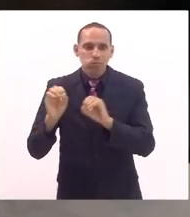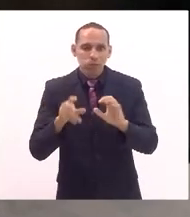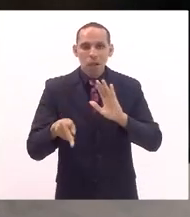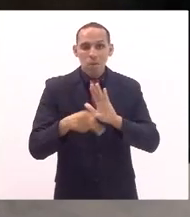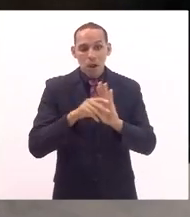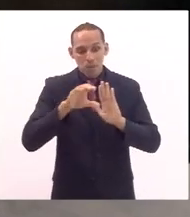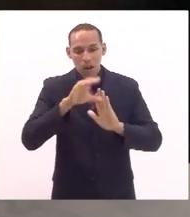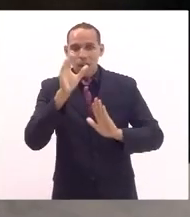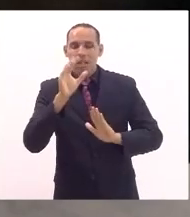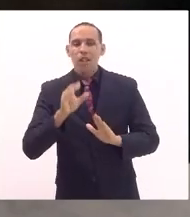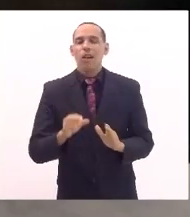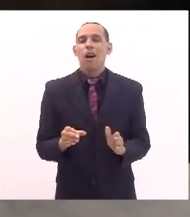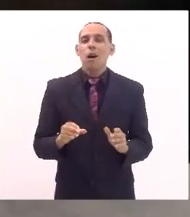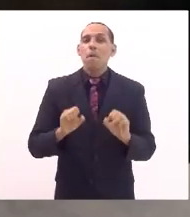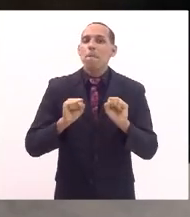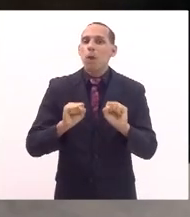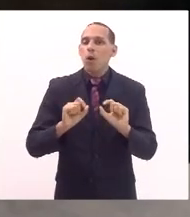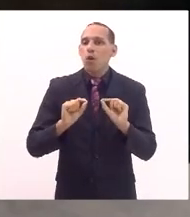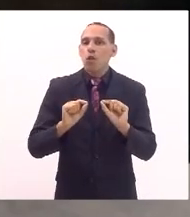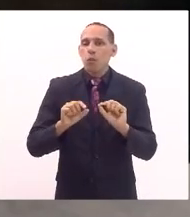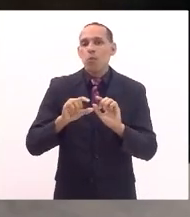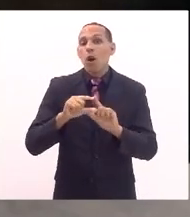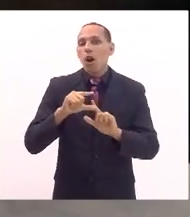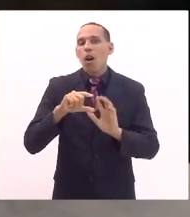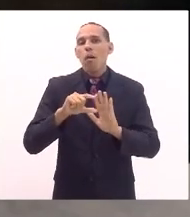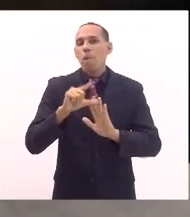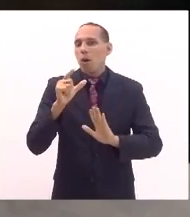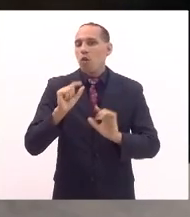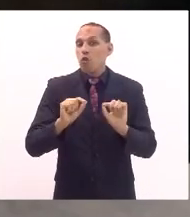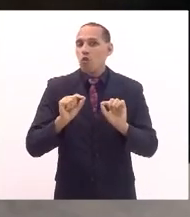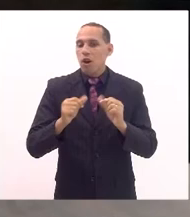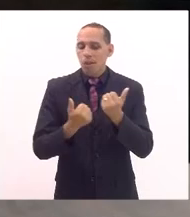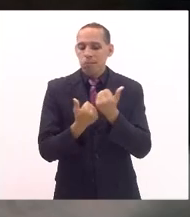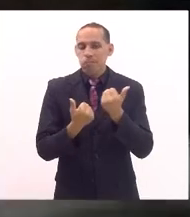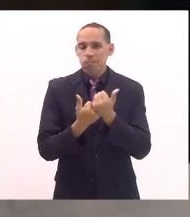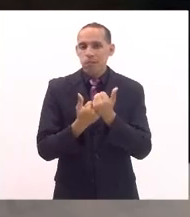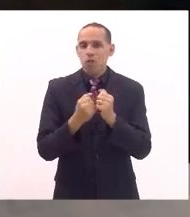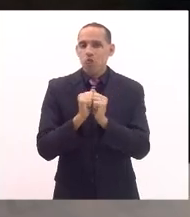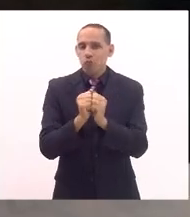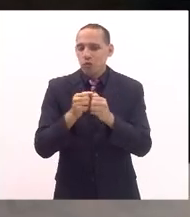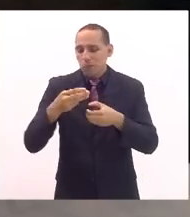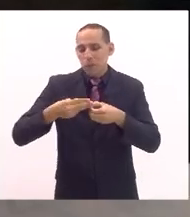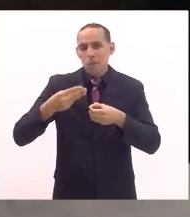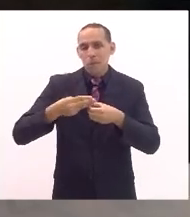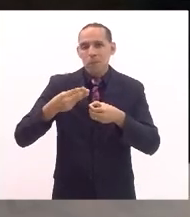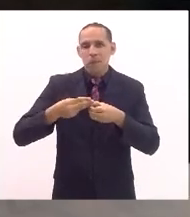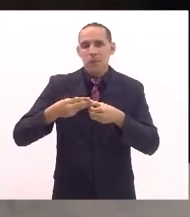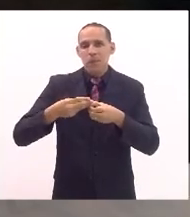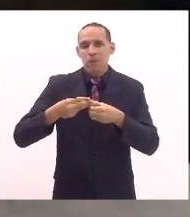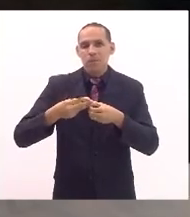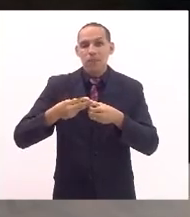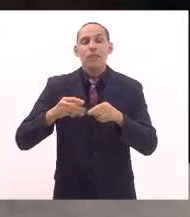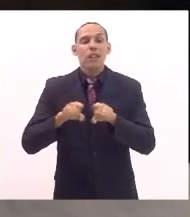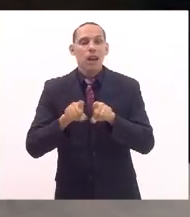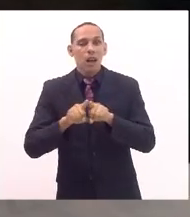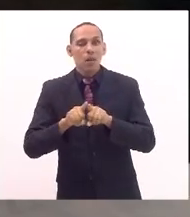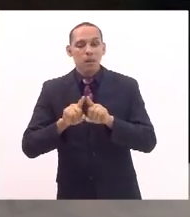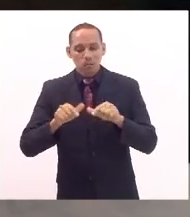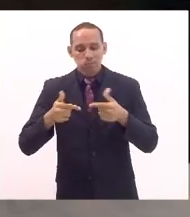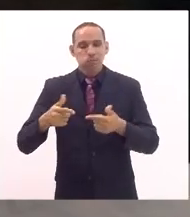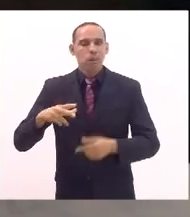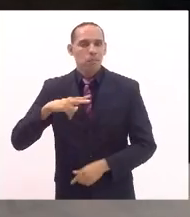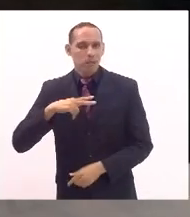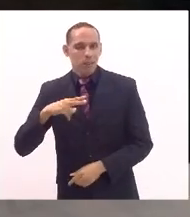que trata o caput poderão ser realizadas em cooperação com os municípios com a iniciativa privada entidades